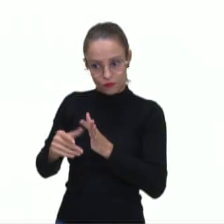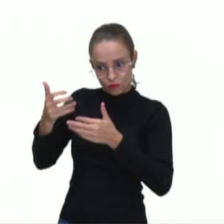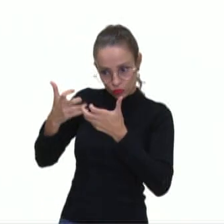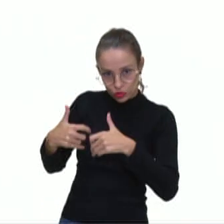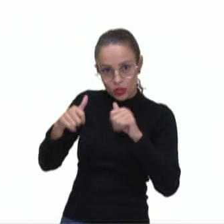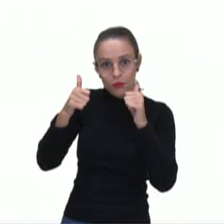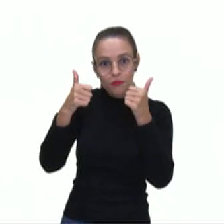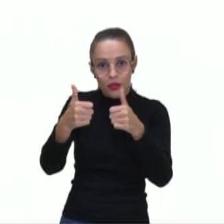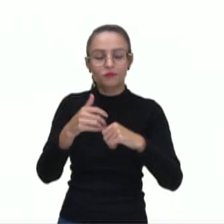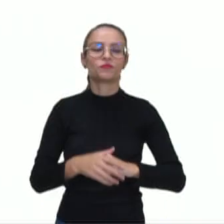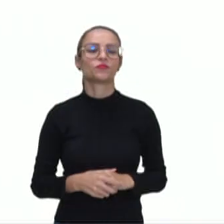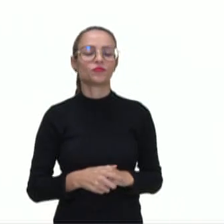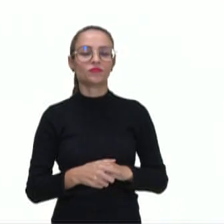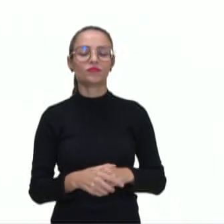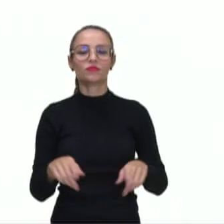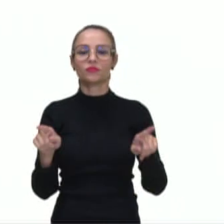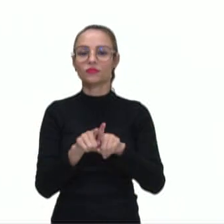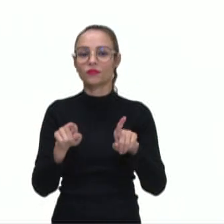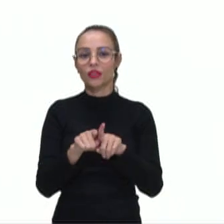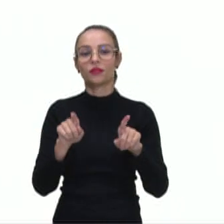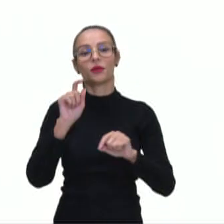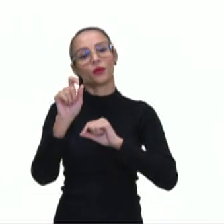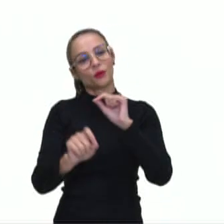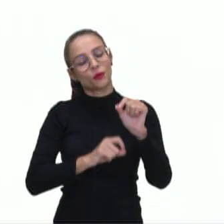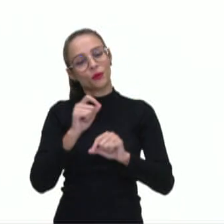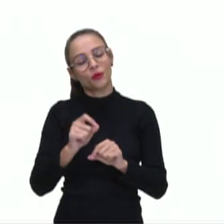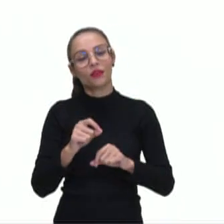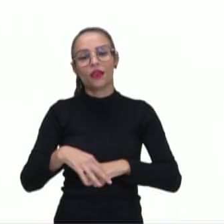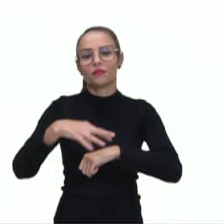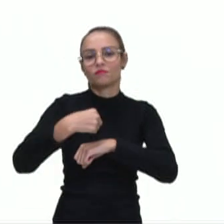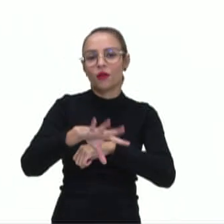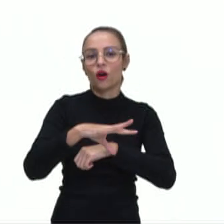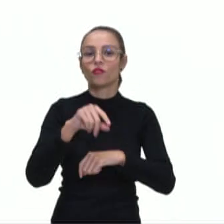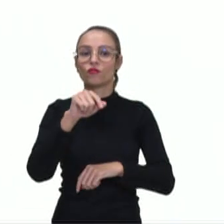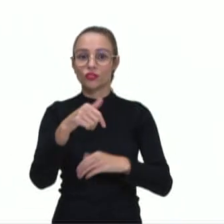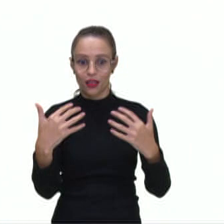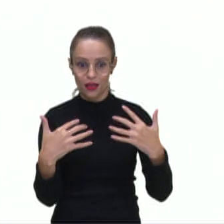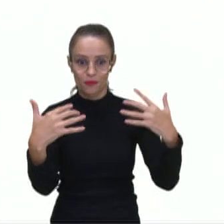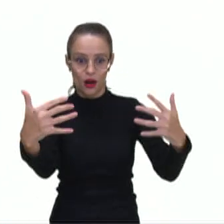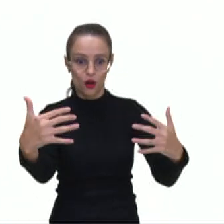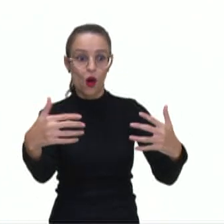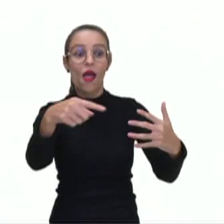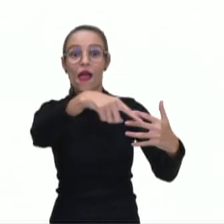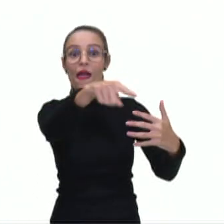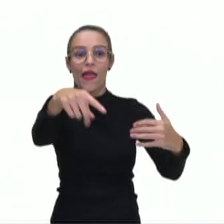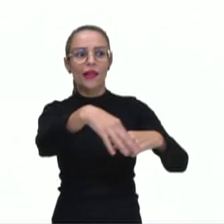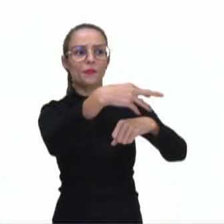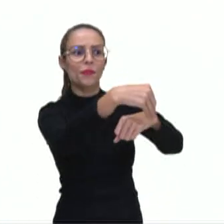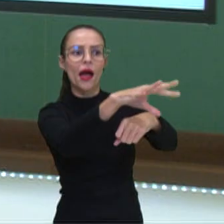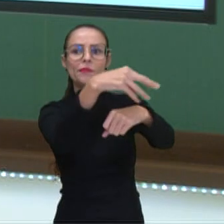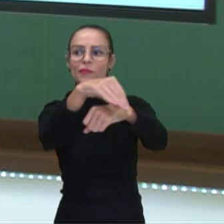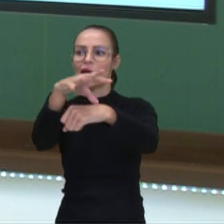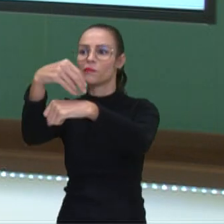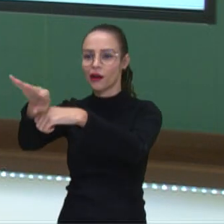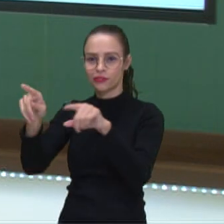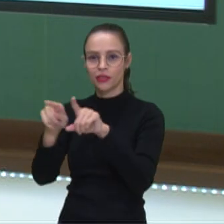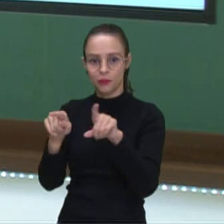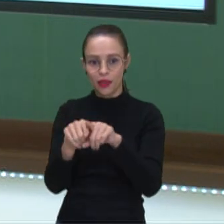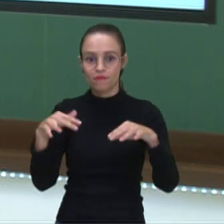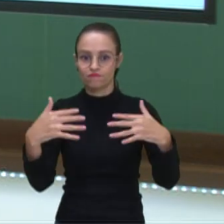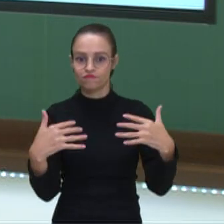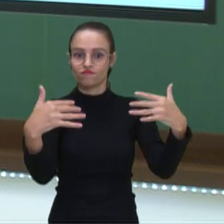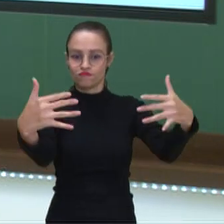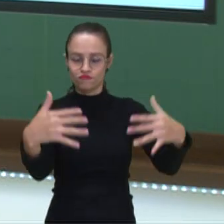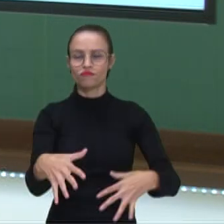Faça com que teu público leve as informações para outras pessoas. Tá? Ele se apropriou